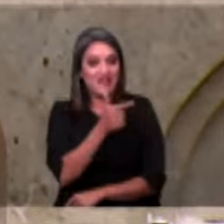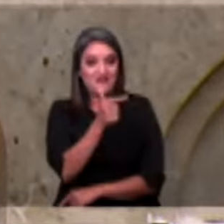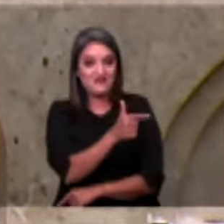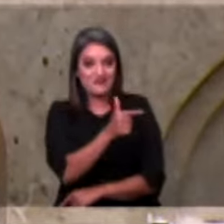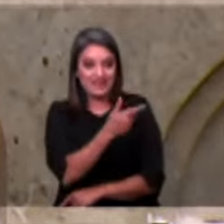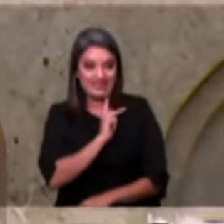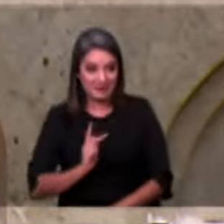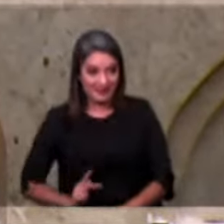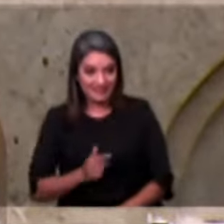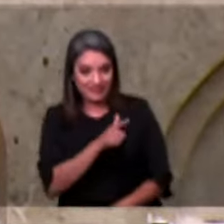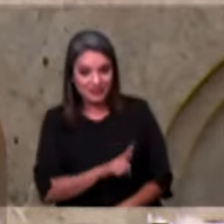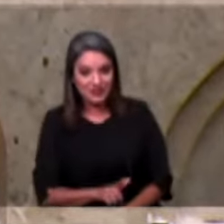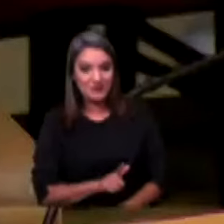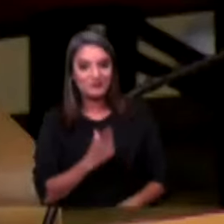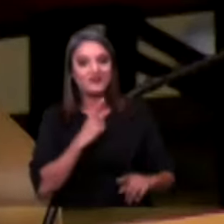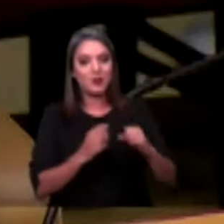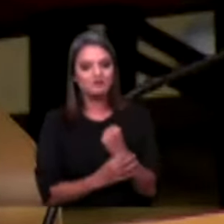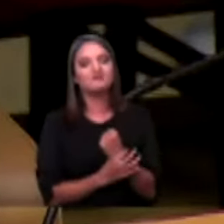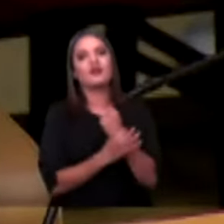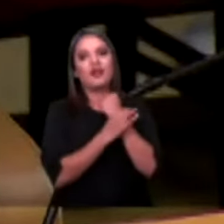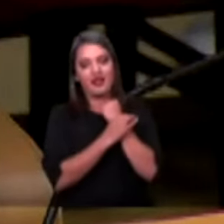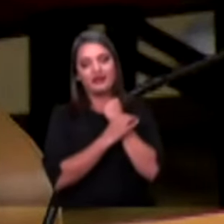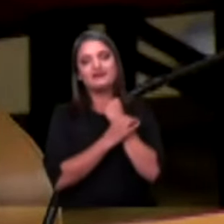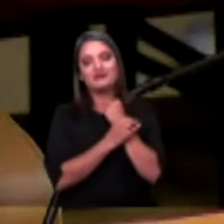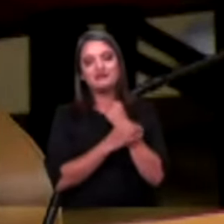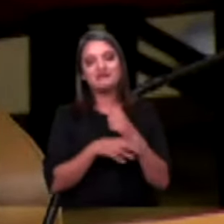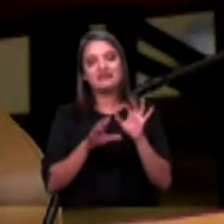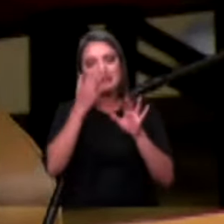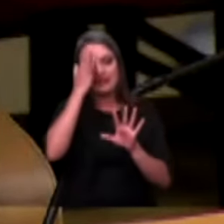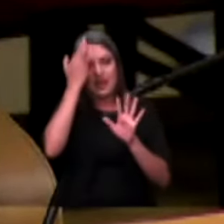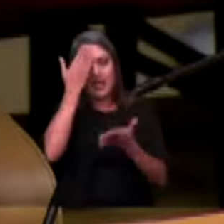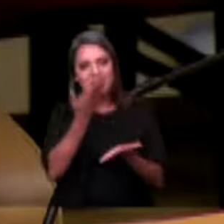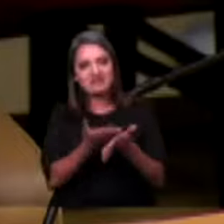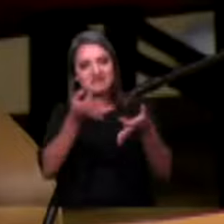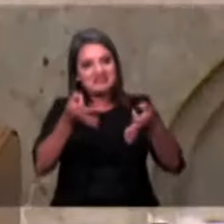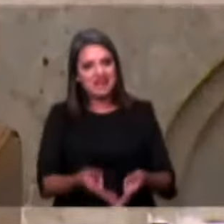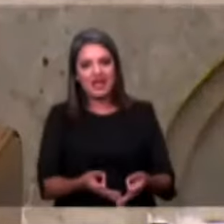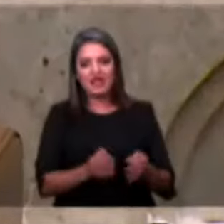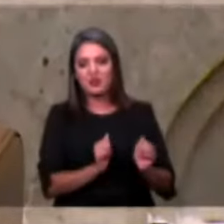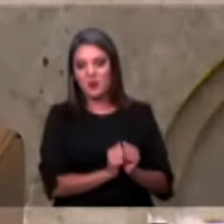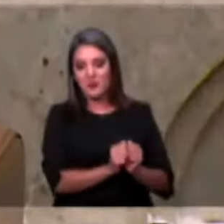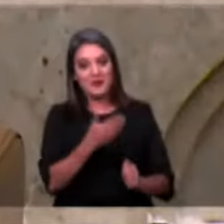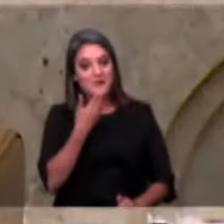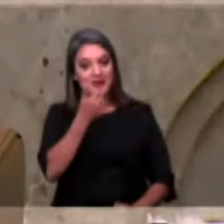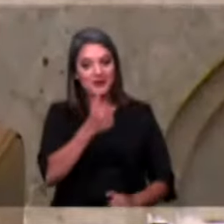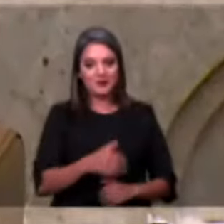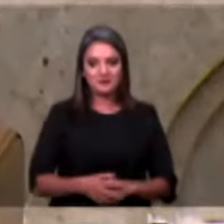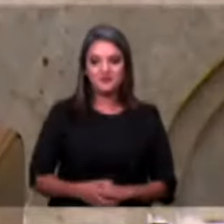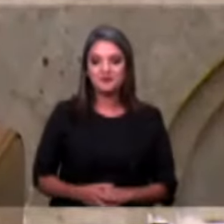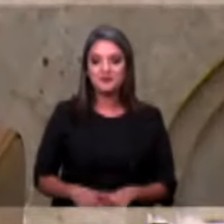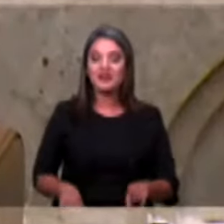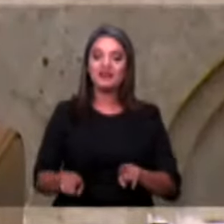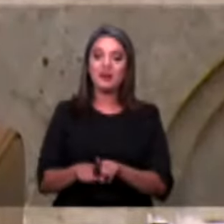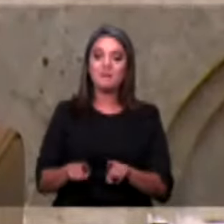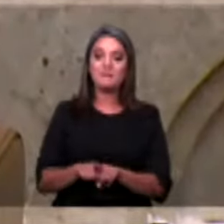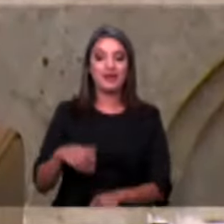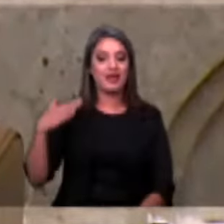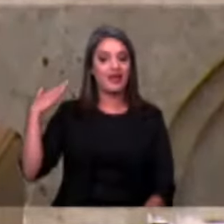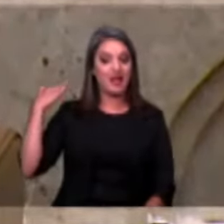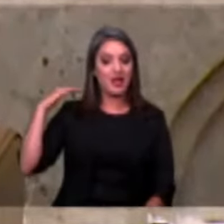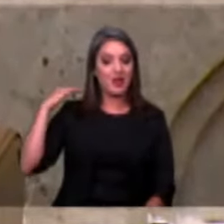vice-presidente, a me garantir a melhor companhia. E a queridíssima ministra Carmen Lúcia, que